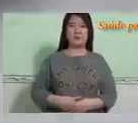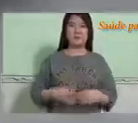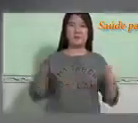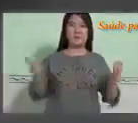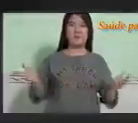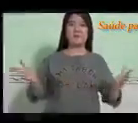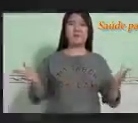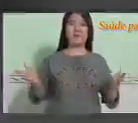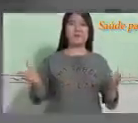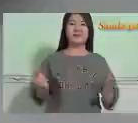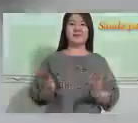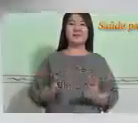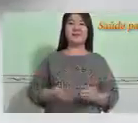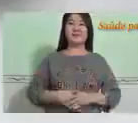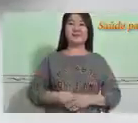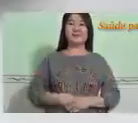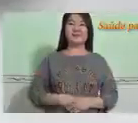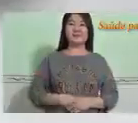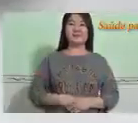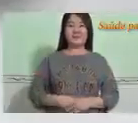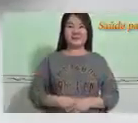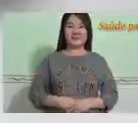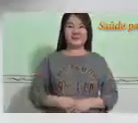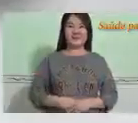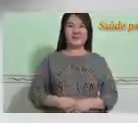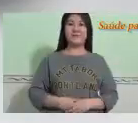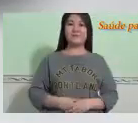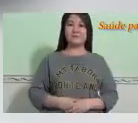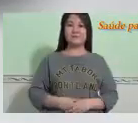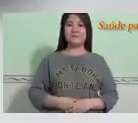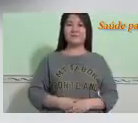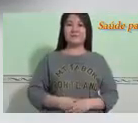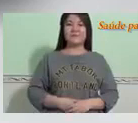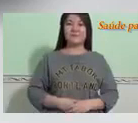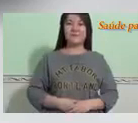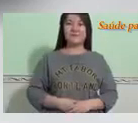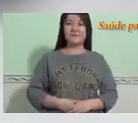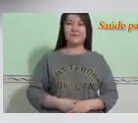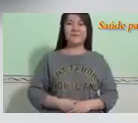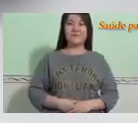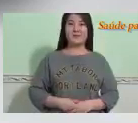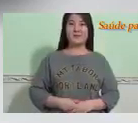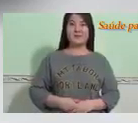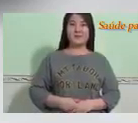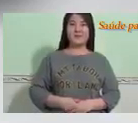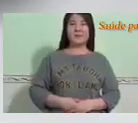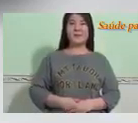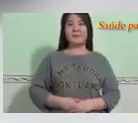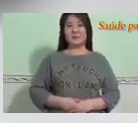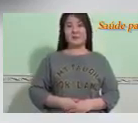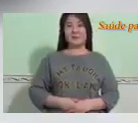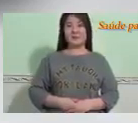Depois das sessões, a pele pode ficar bastante avermelhada e irritada, podendo até existir algum desconforto, dor